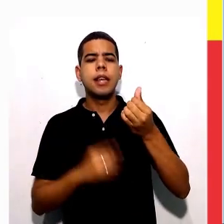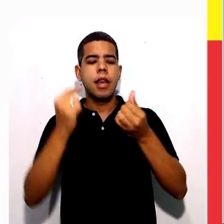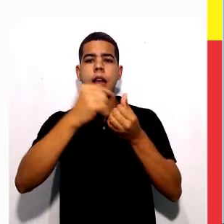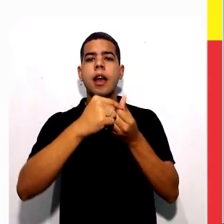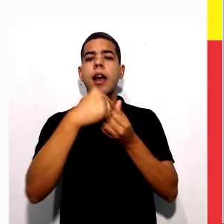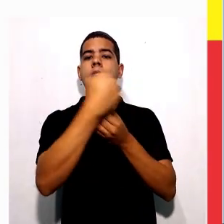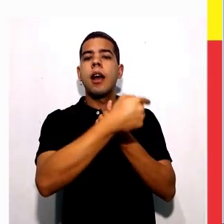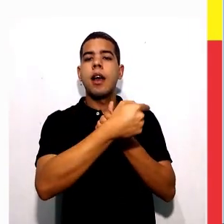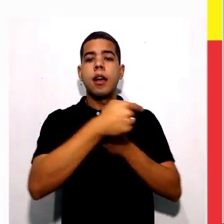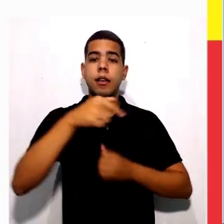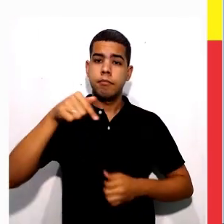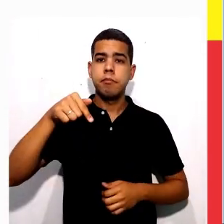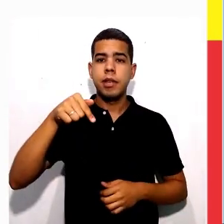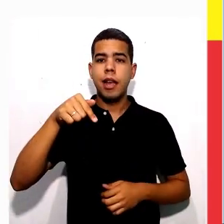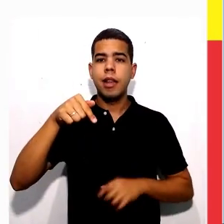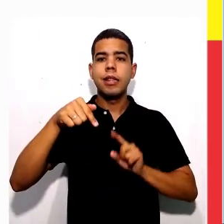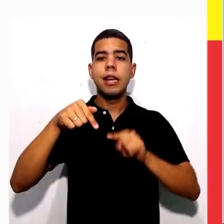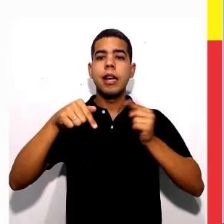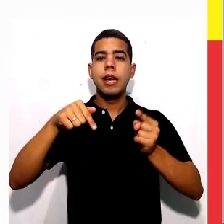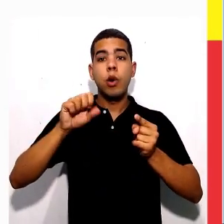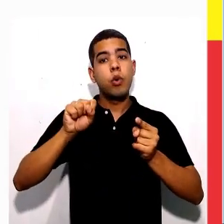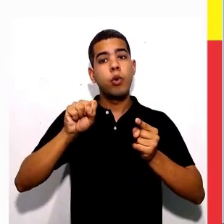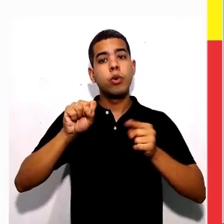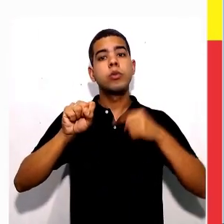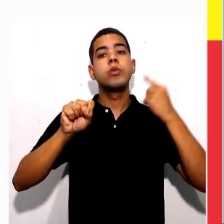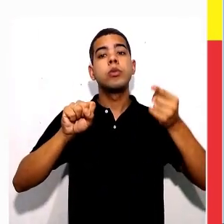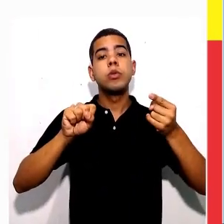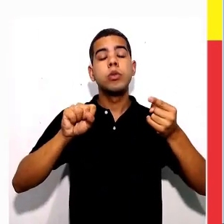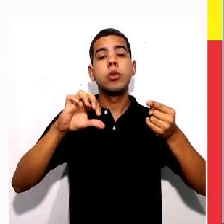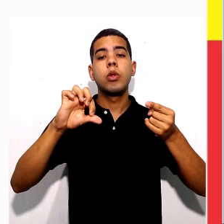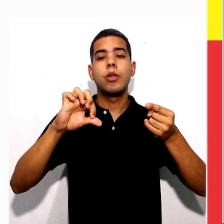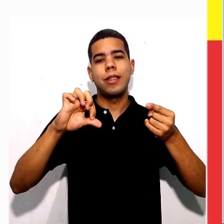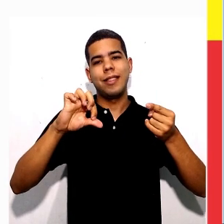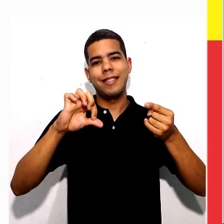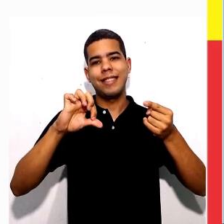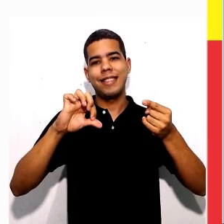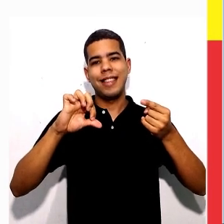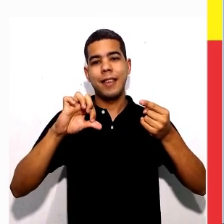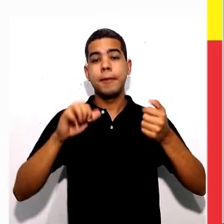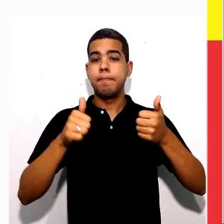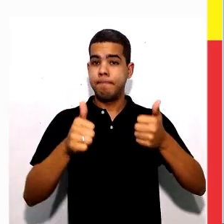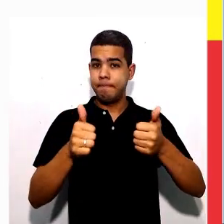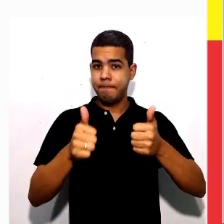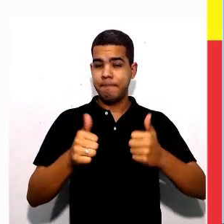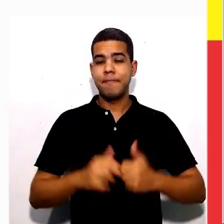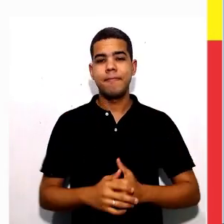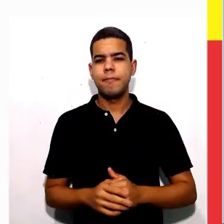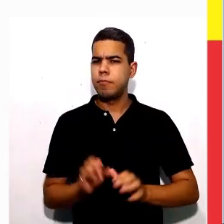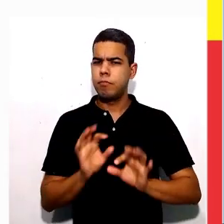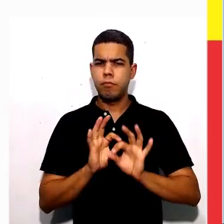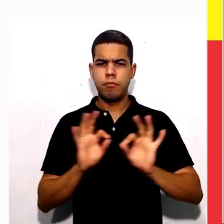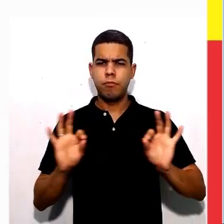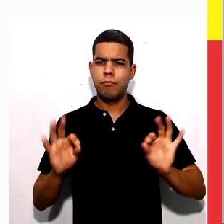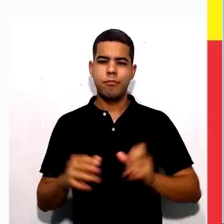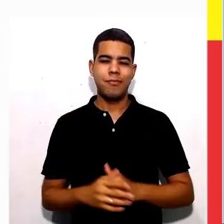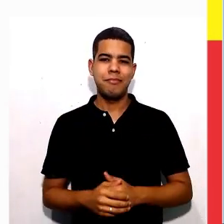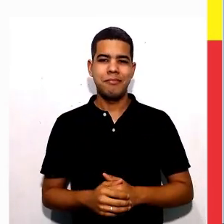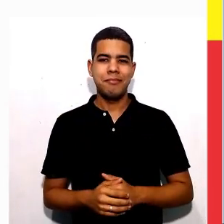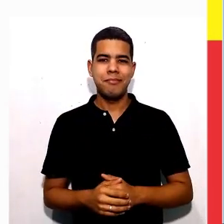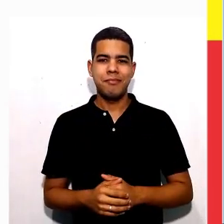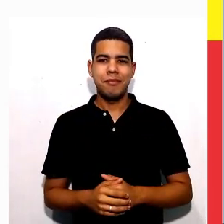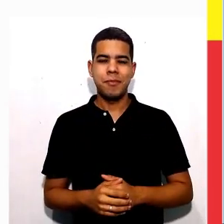próximo número? Você vai dizer 7. E o próximo? 8. E o próximo? 9. Beleza. Show de